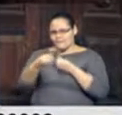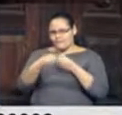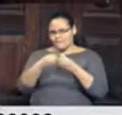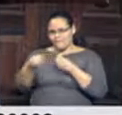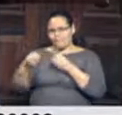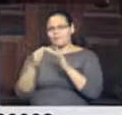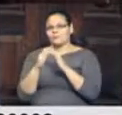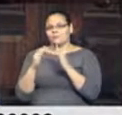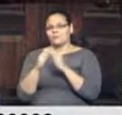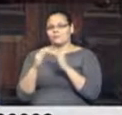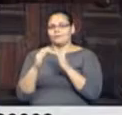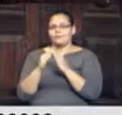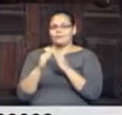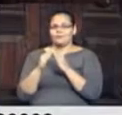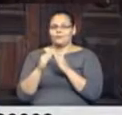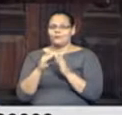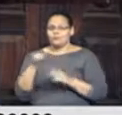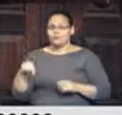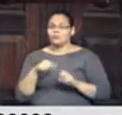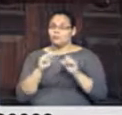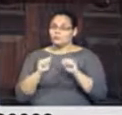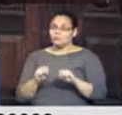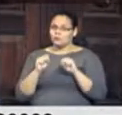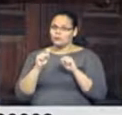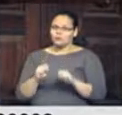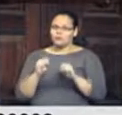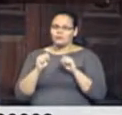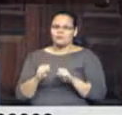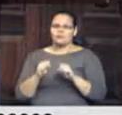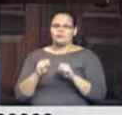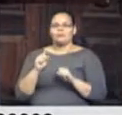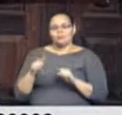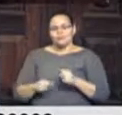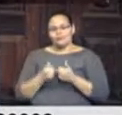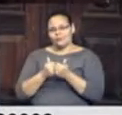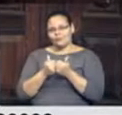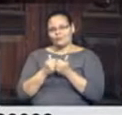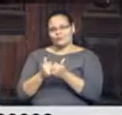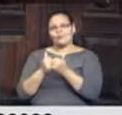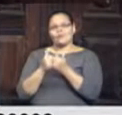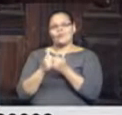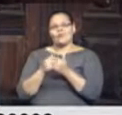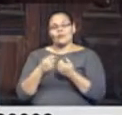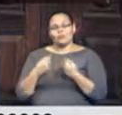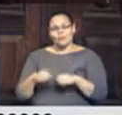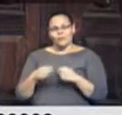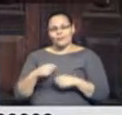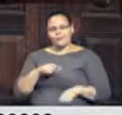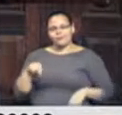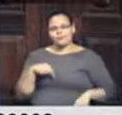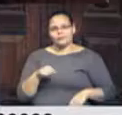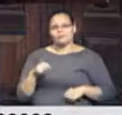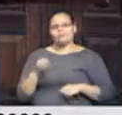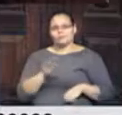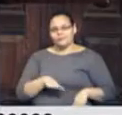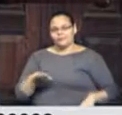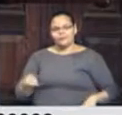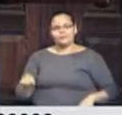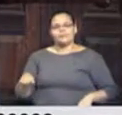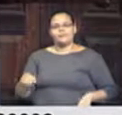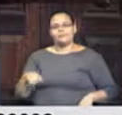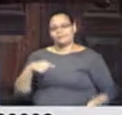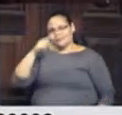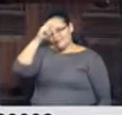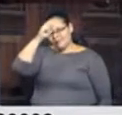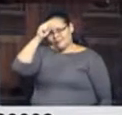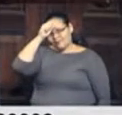moradia. Não podemos forçar transportes que gerem à criança um dano enorme no seu